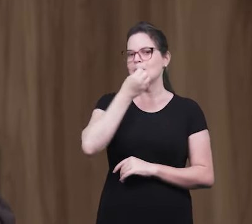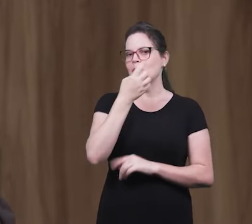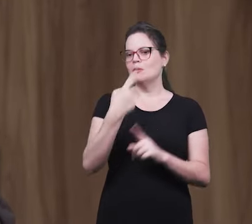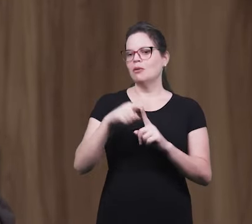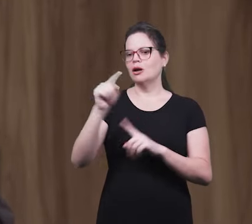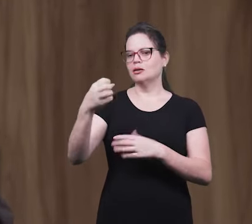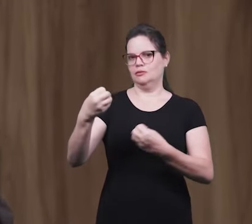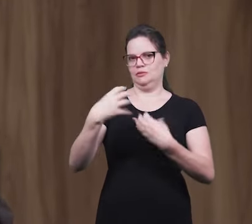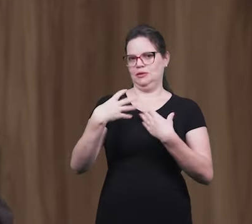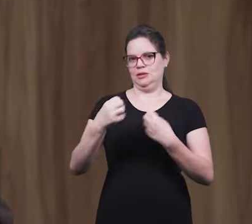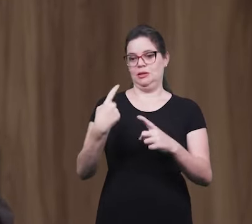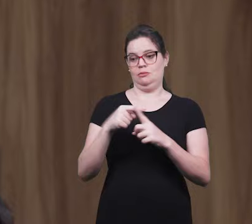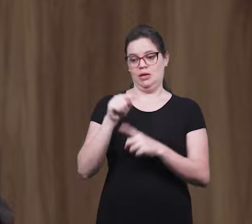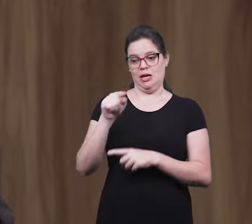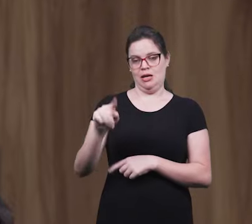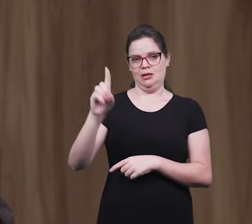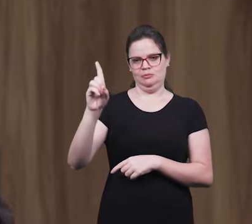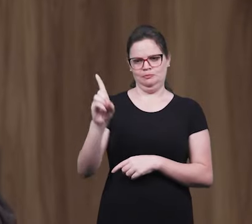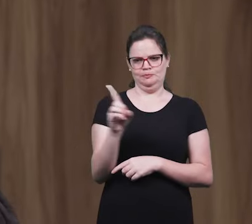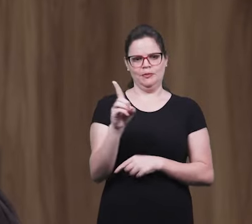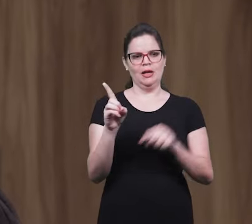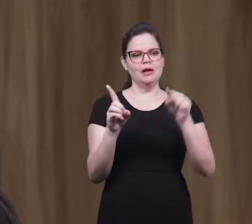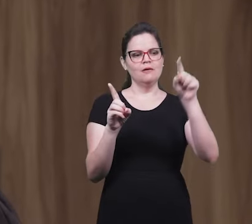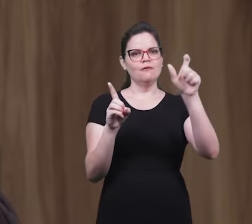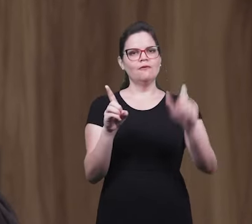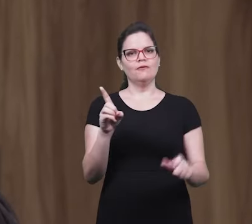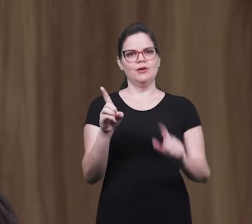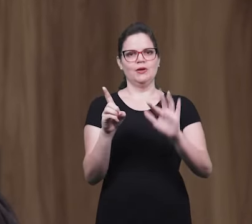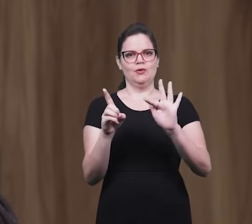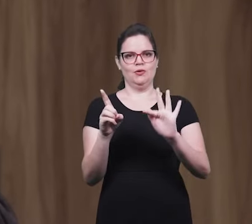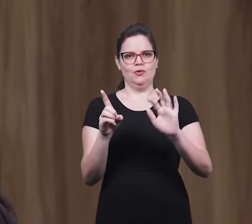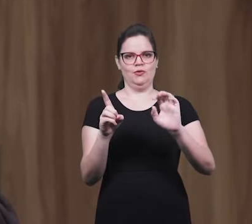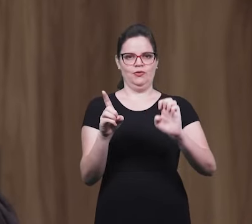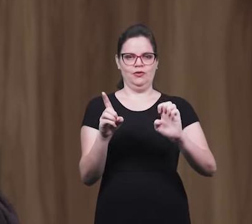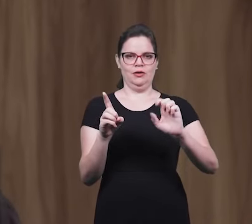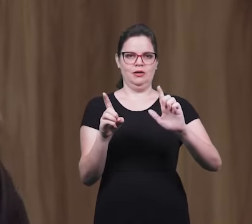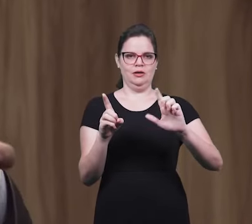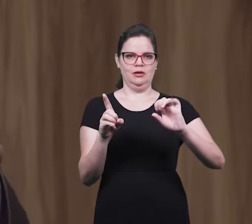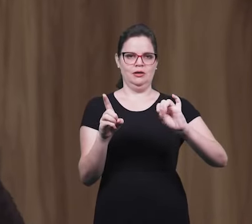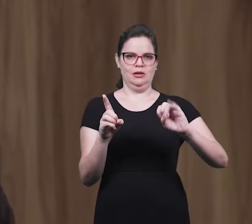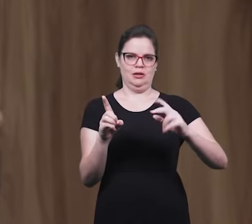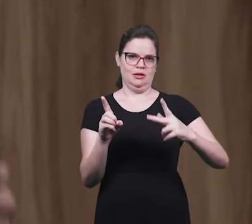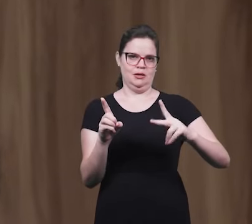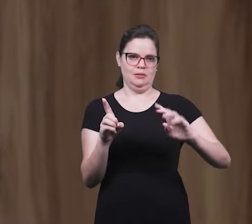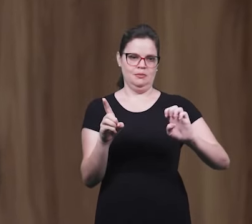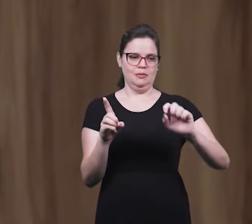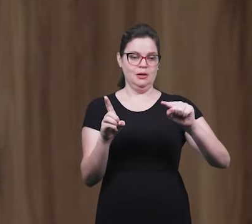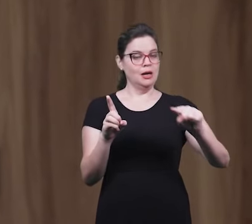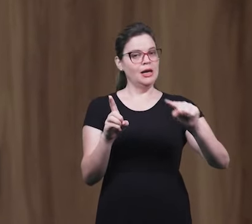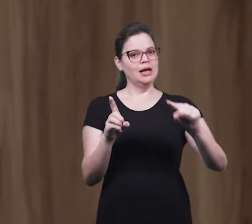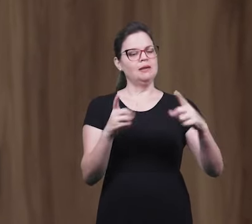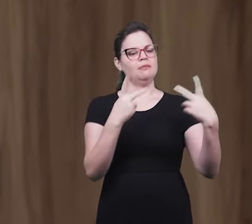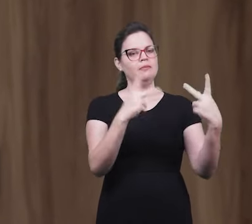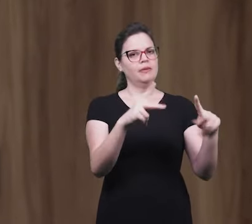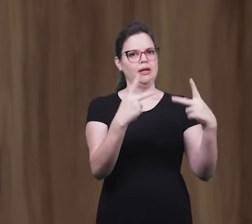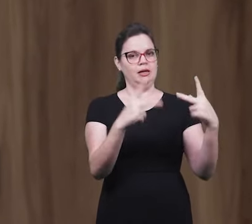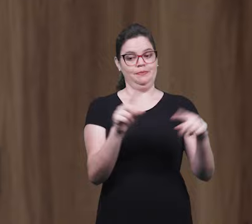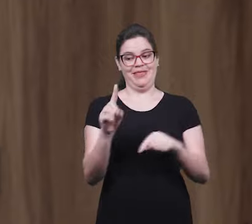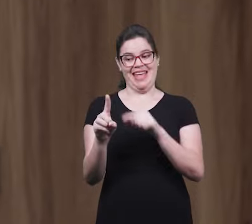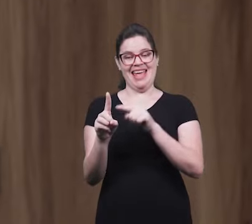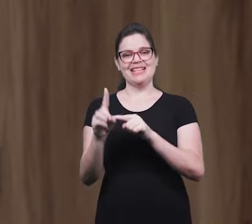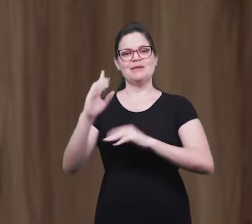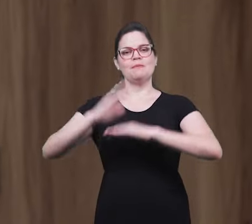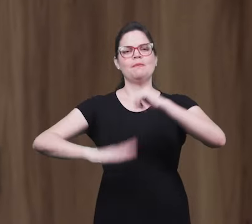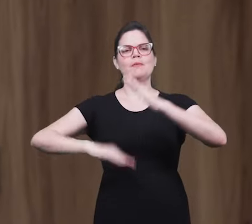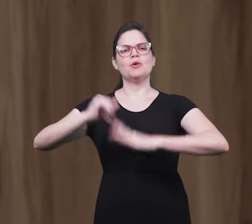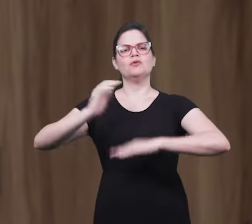ele inicialmente se apegou a Filipe, que estava pregando o evangelho em Samaria, e Simão era um mágico. A